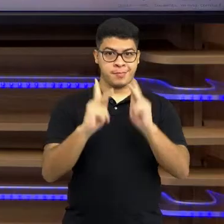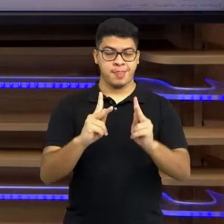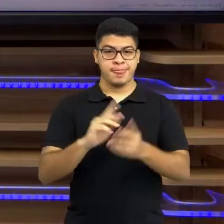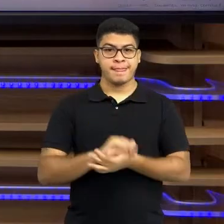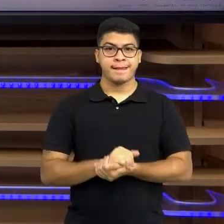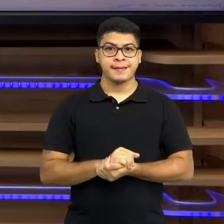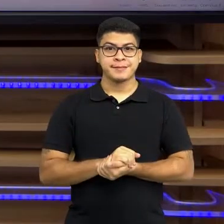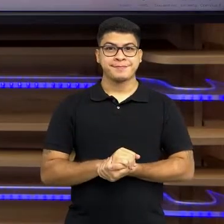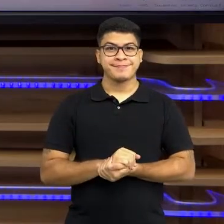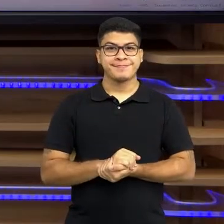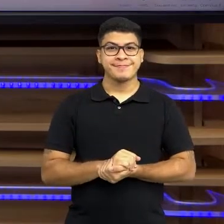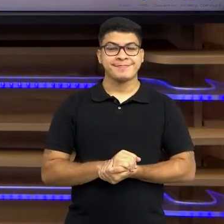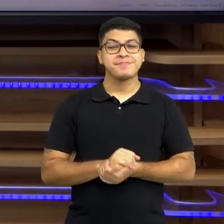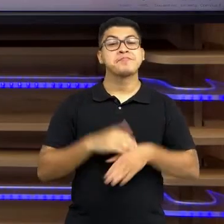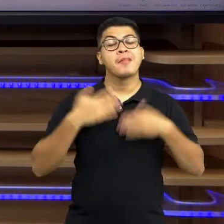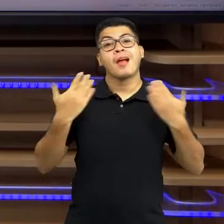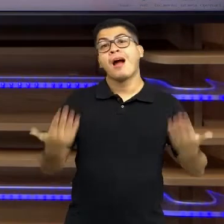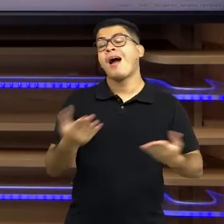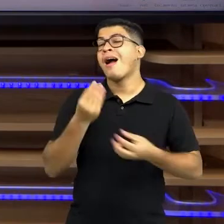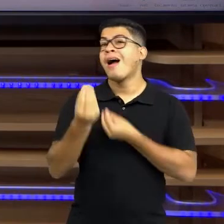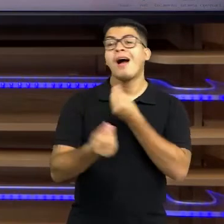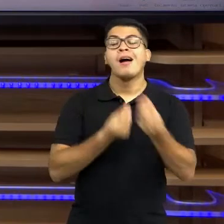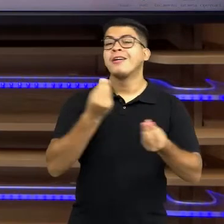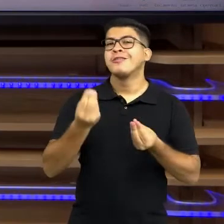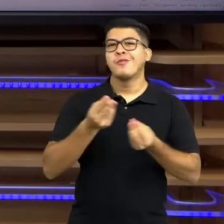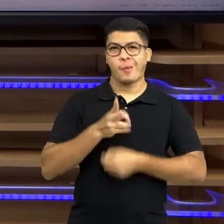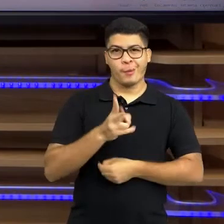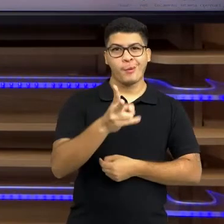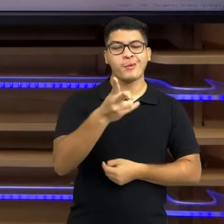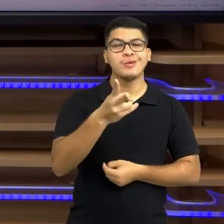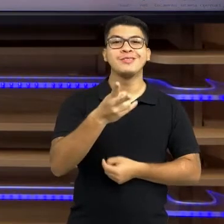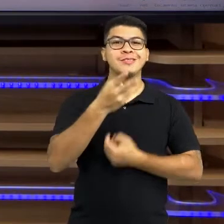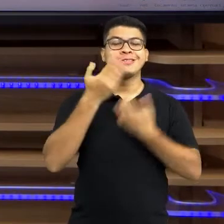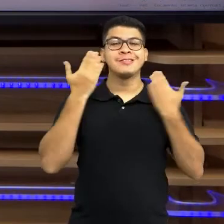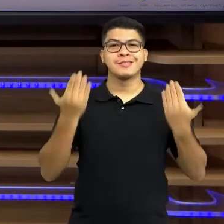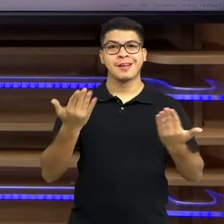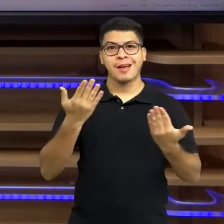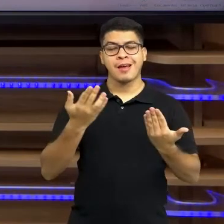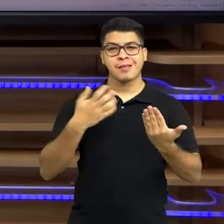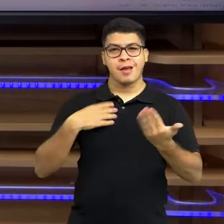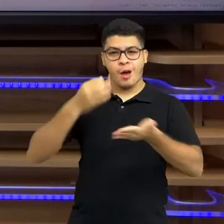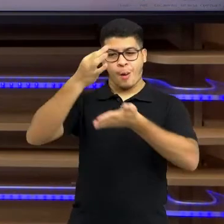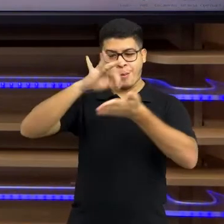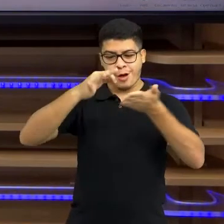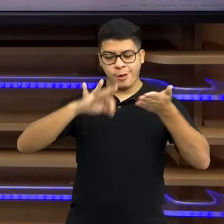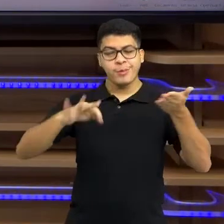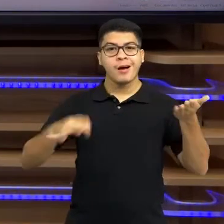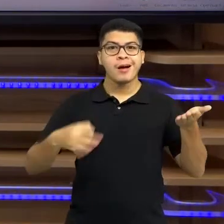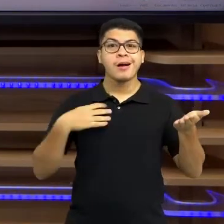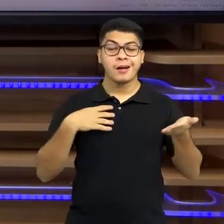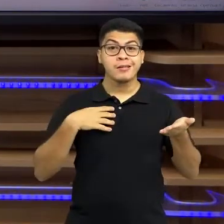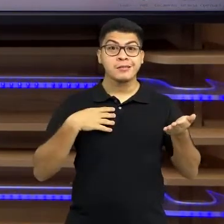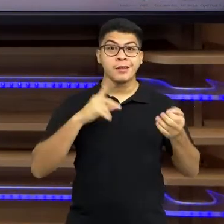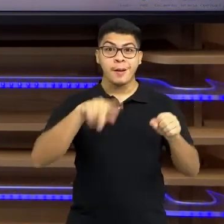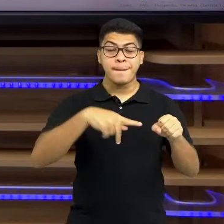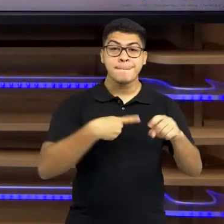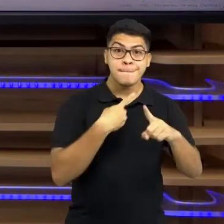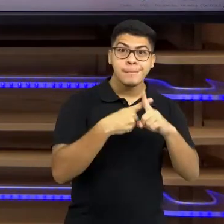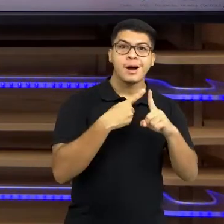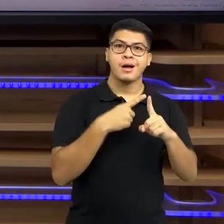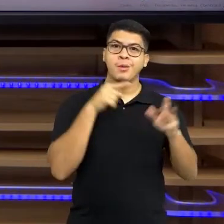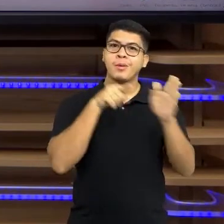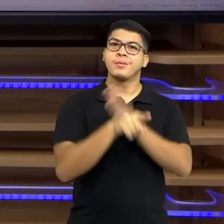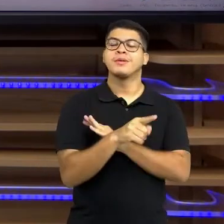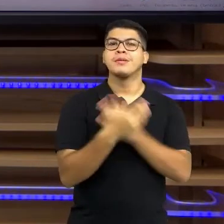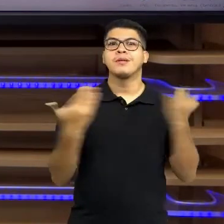nós verificamos aí. Então, pessoal, vamos continuar, né, nossa correção do Exercitando com mais uma questão,